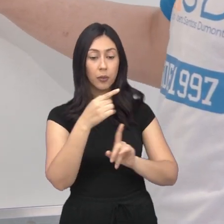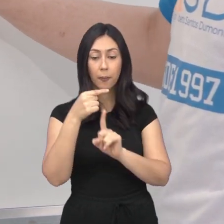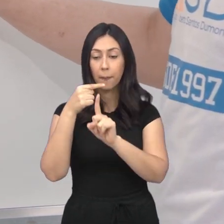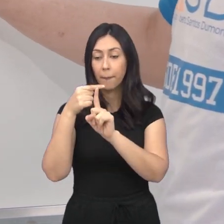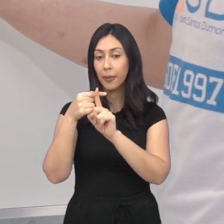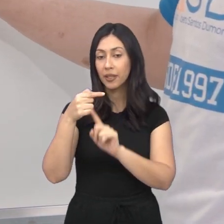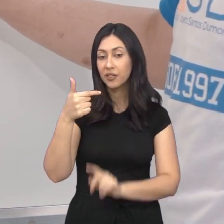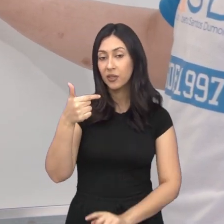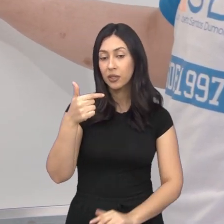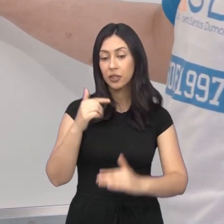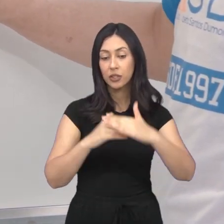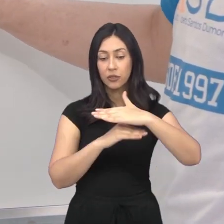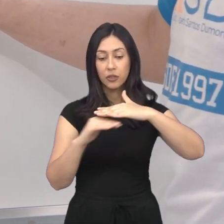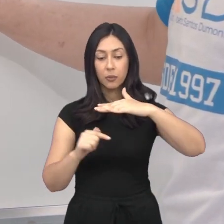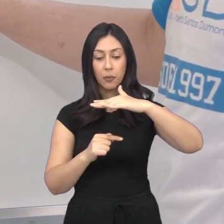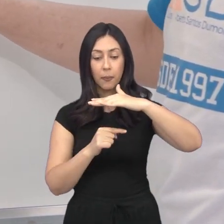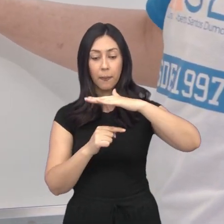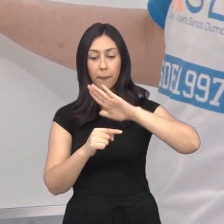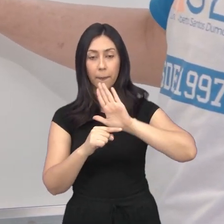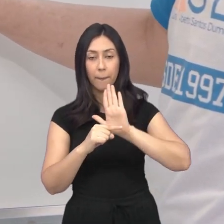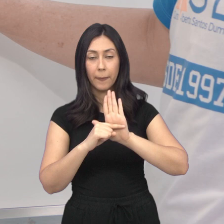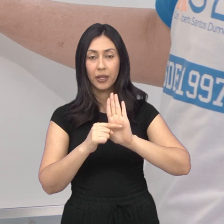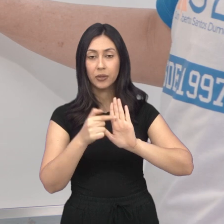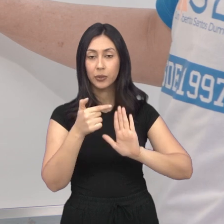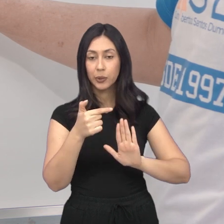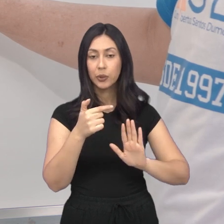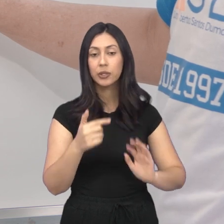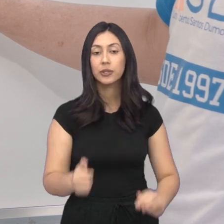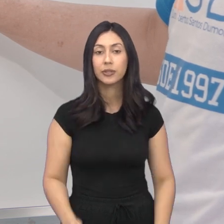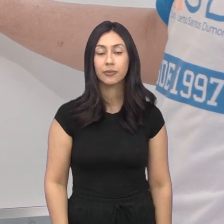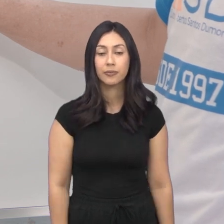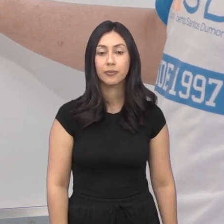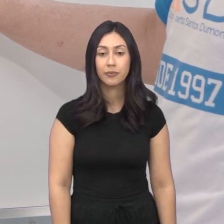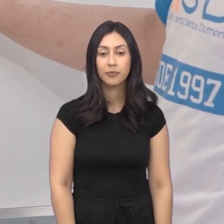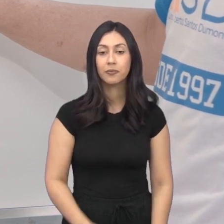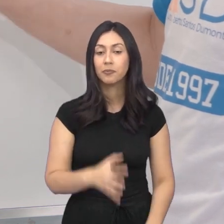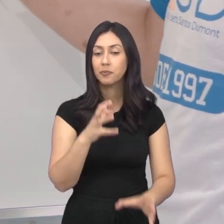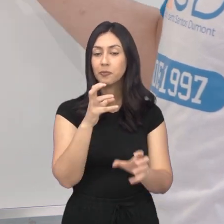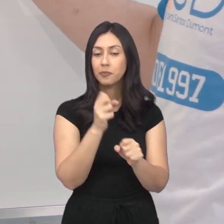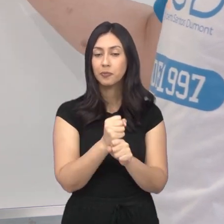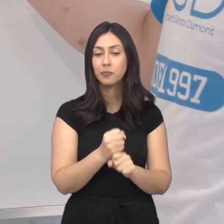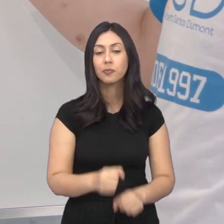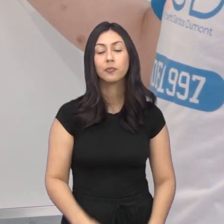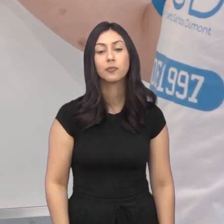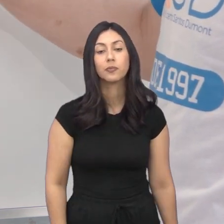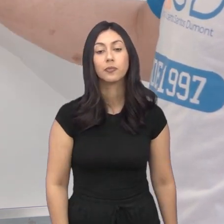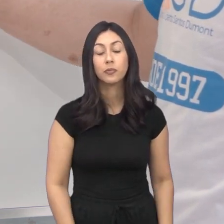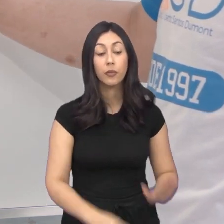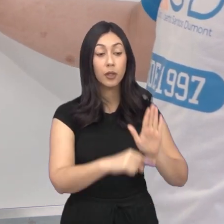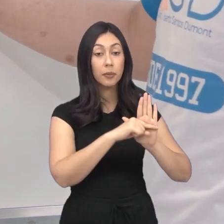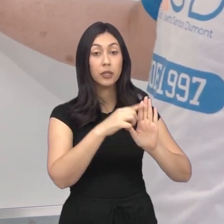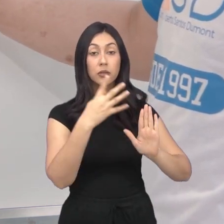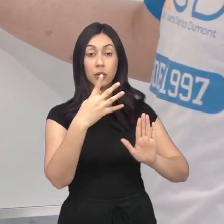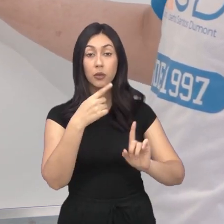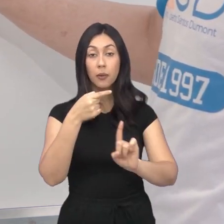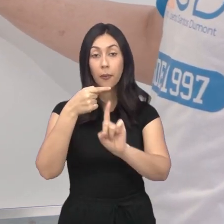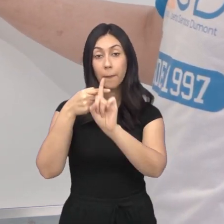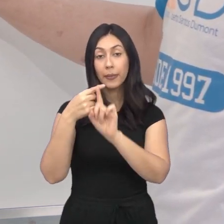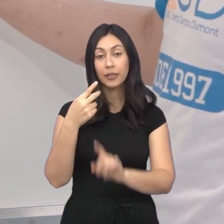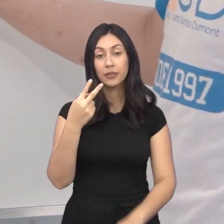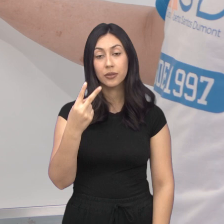4 mais 2 sobre menos 2. Vamos fazer aqui. Então, menos